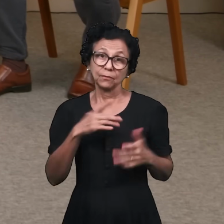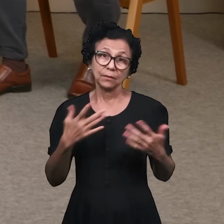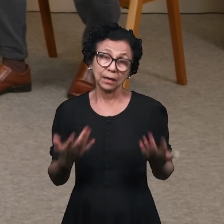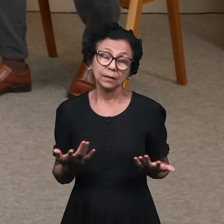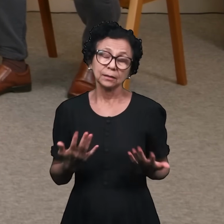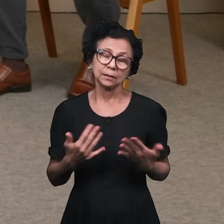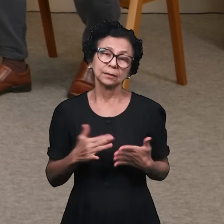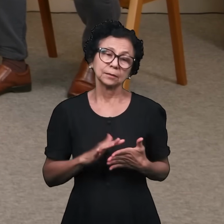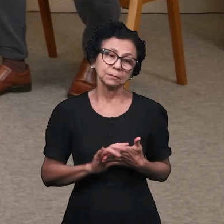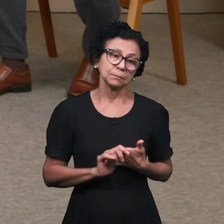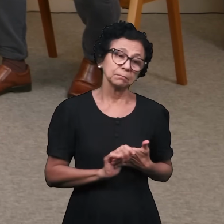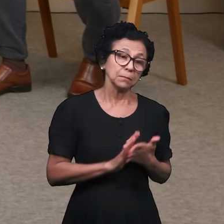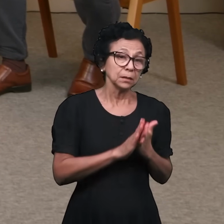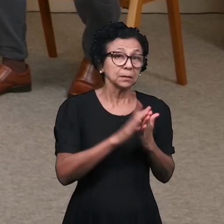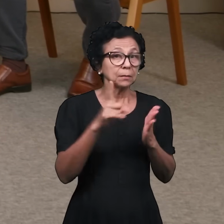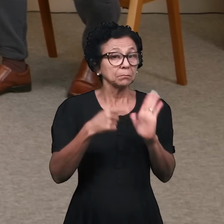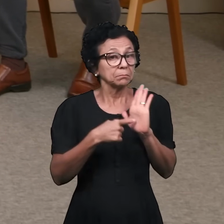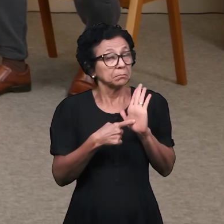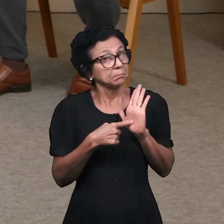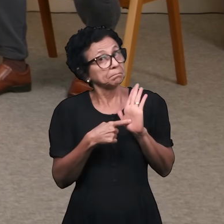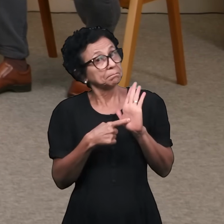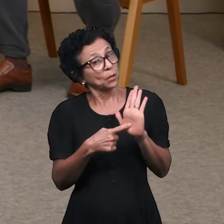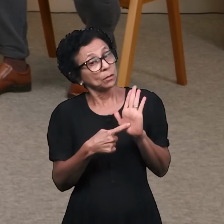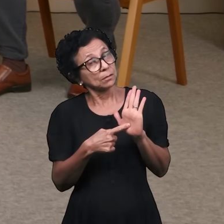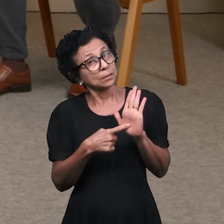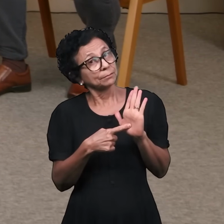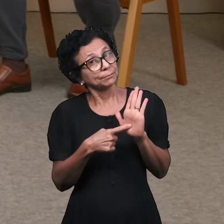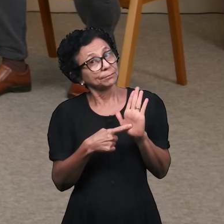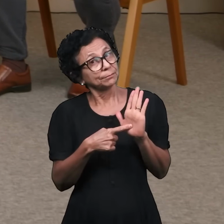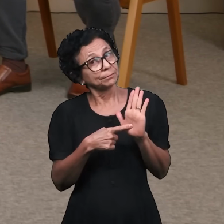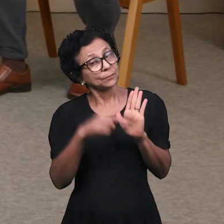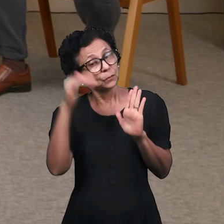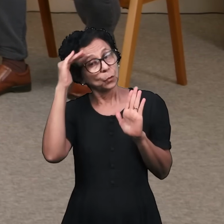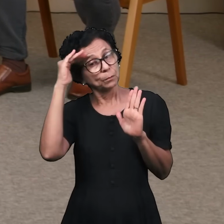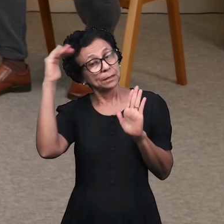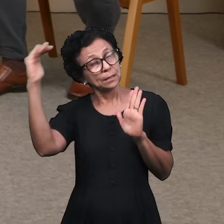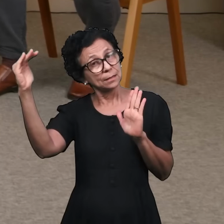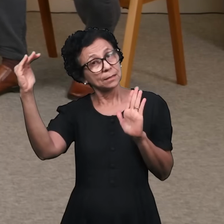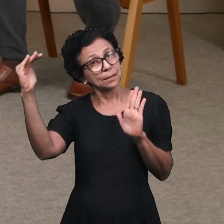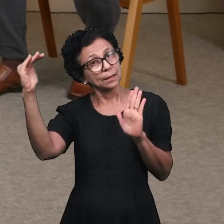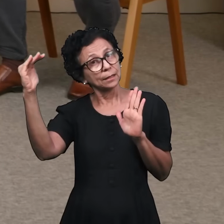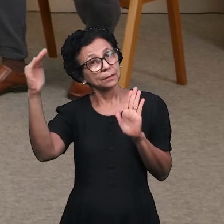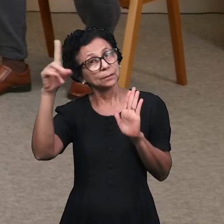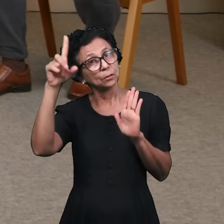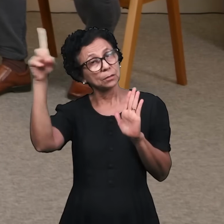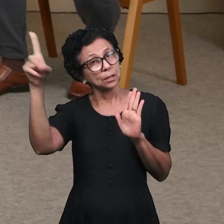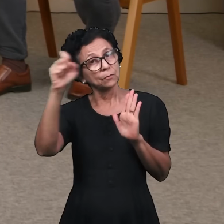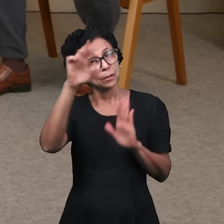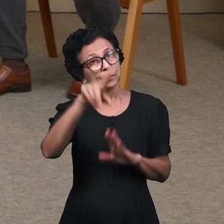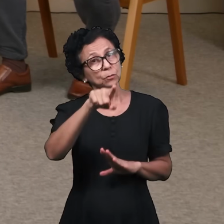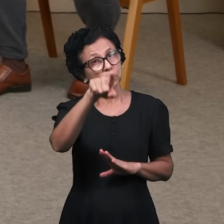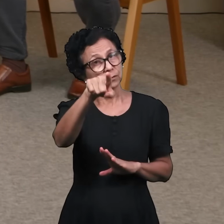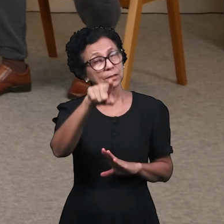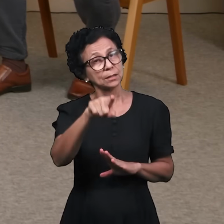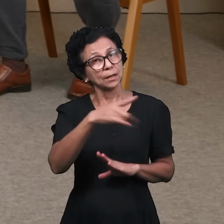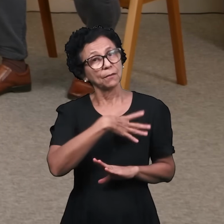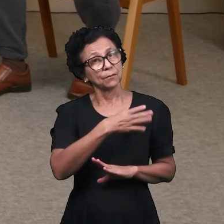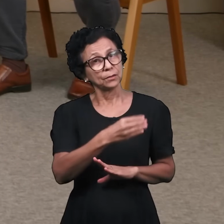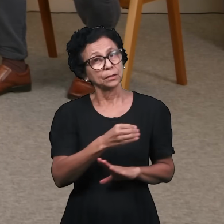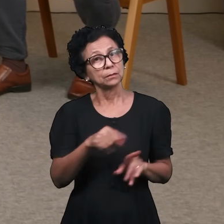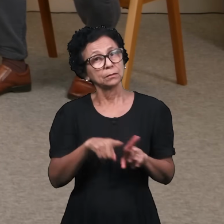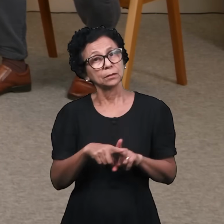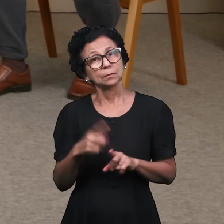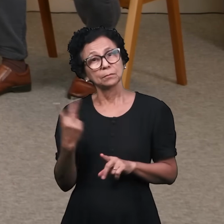há obediência à palavra de Deus, Deus honra e abençoa tanto o filho quanto também os seus